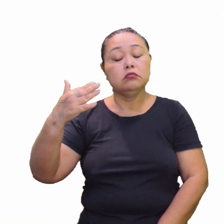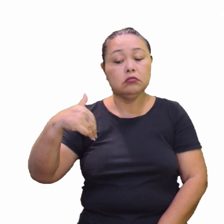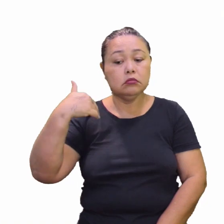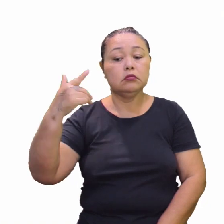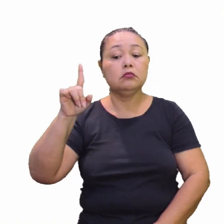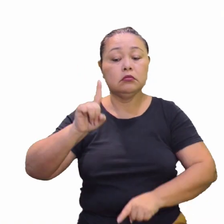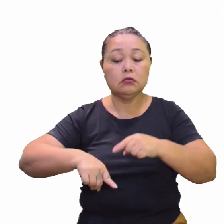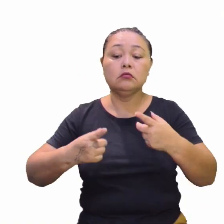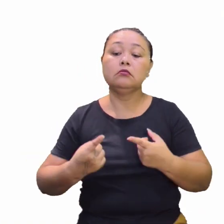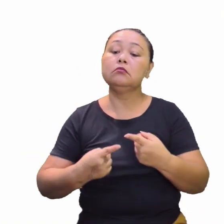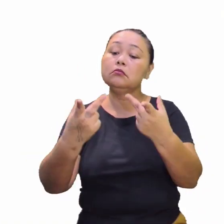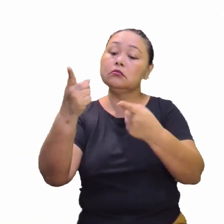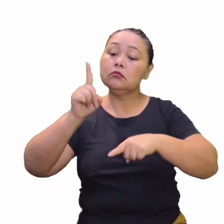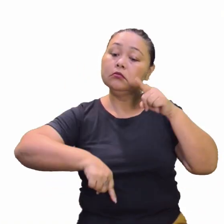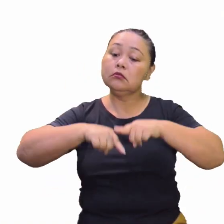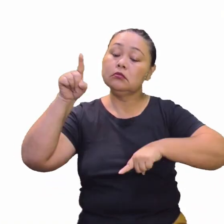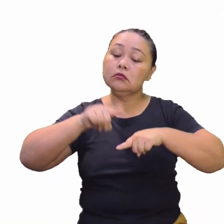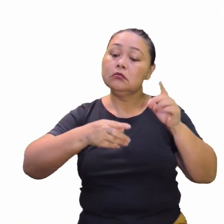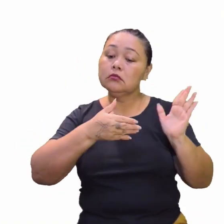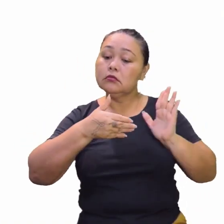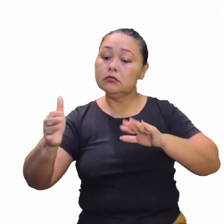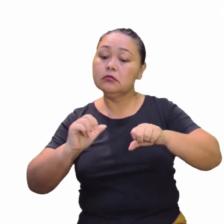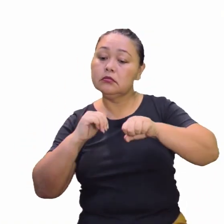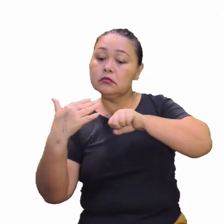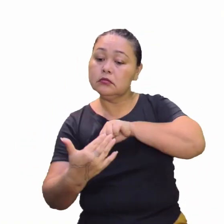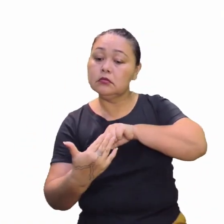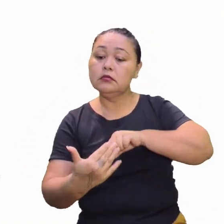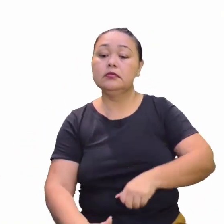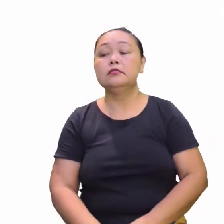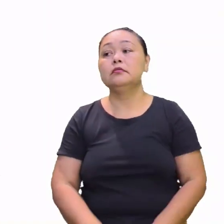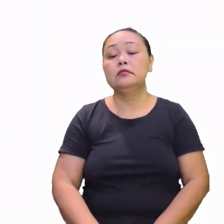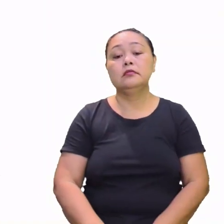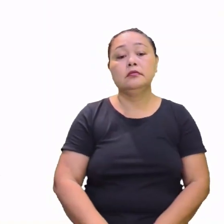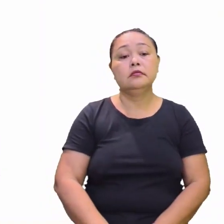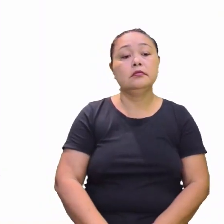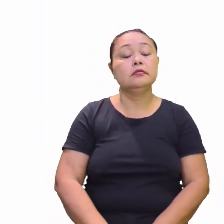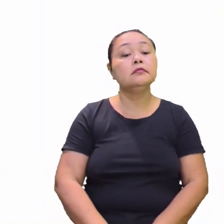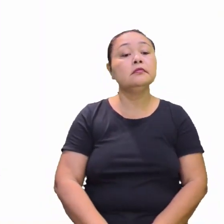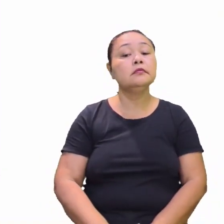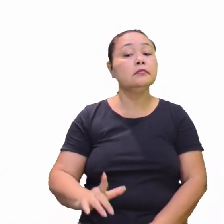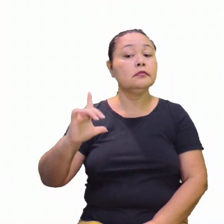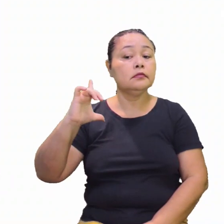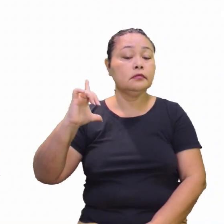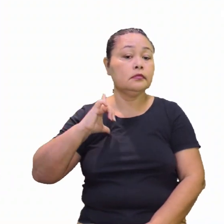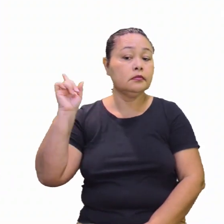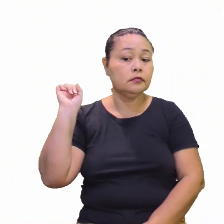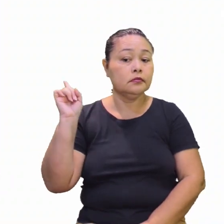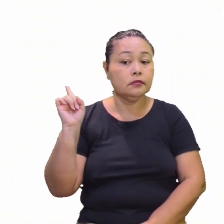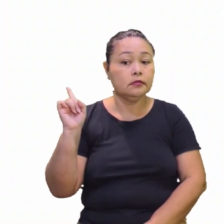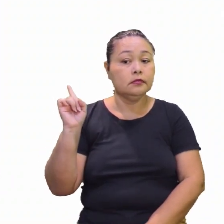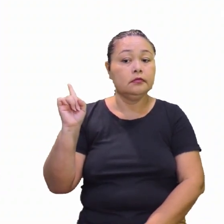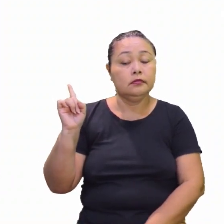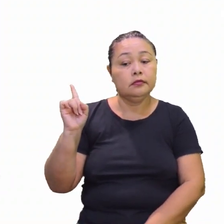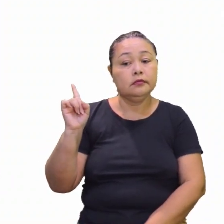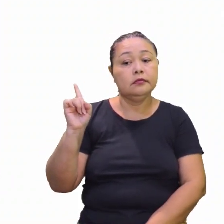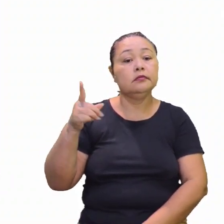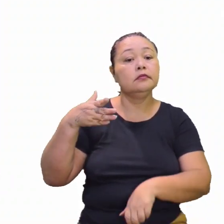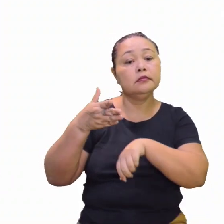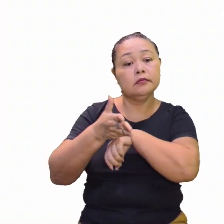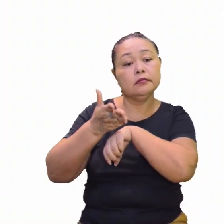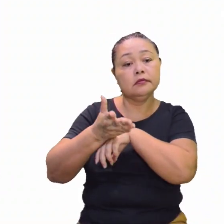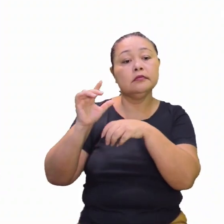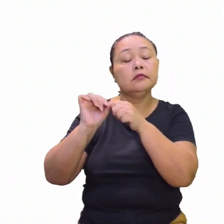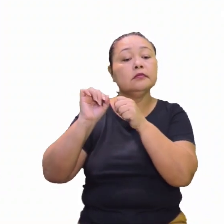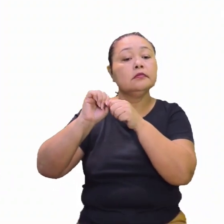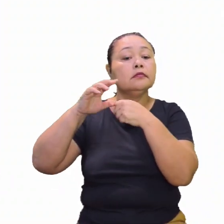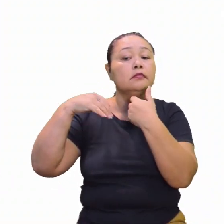Continuamos produzindo e exportando produtos durante esse período da pandemia. Então nós temos aqui a